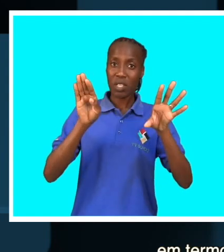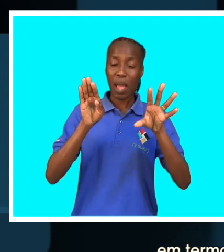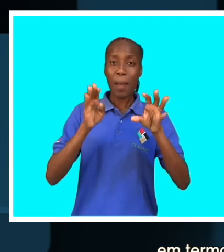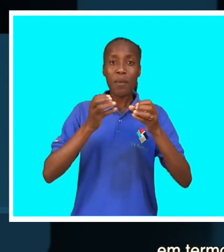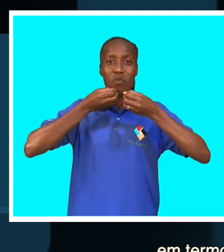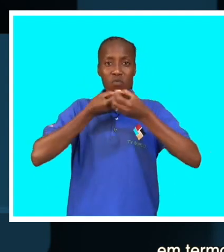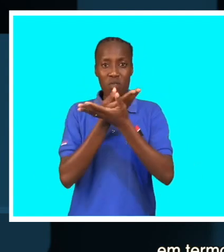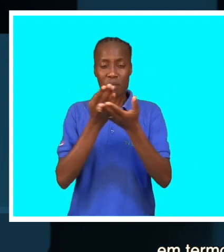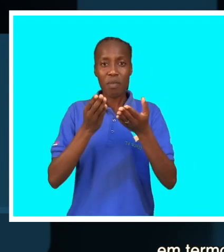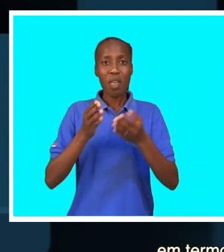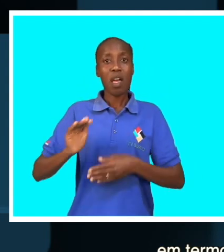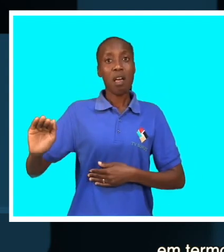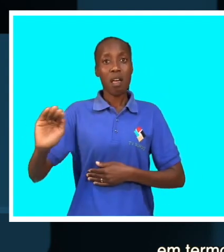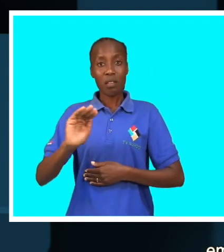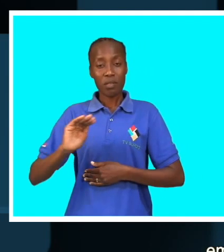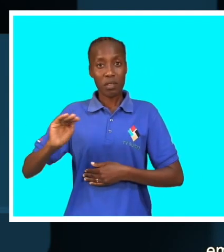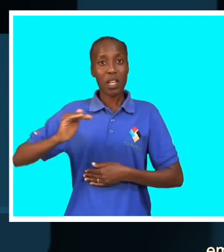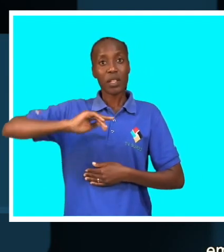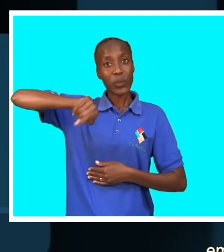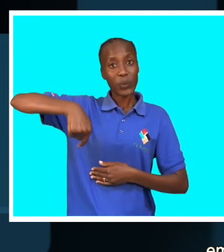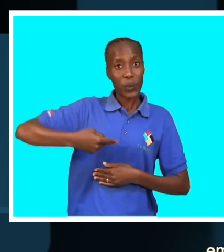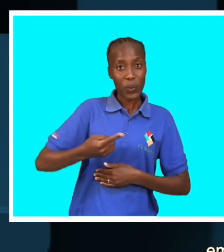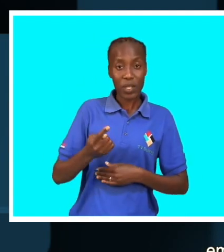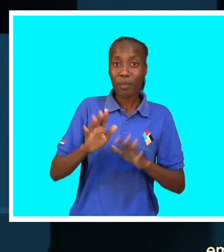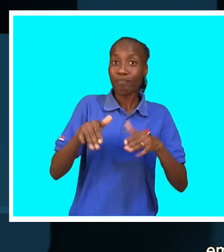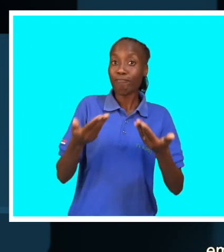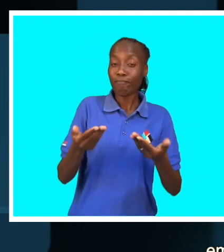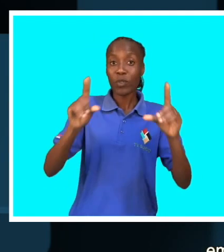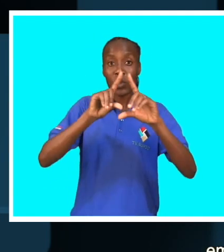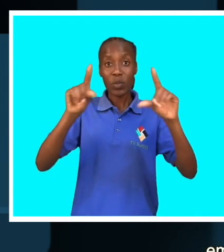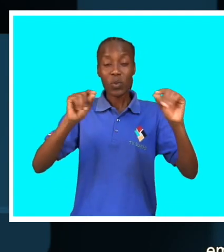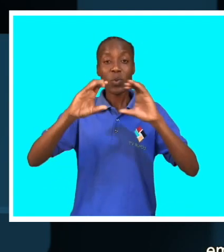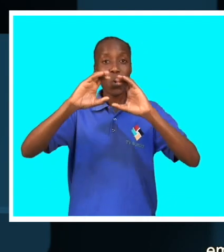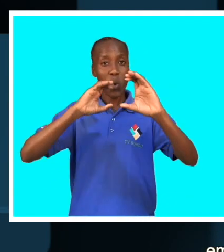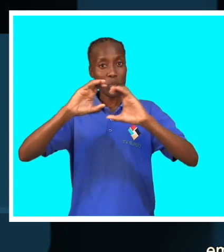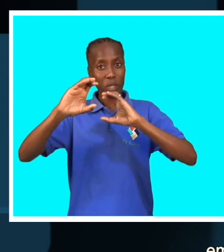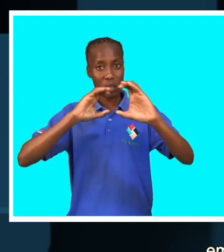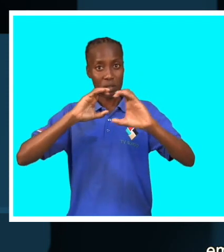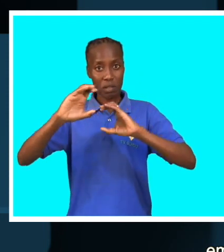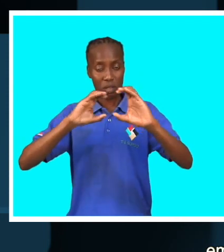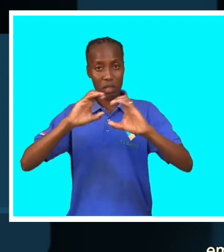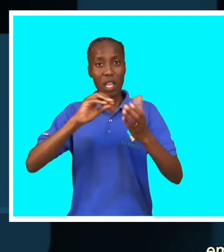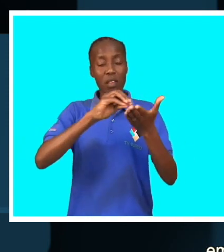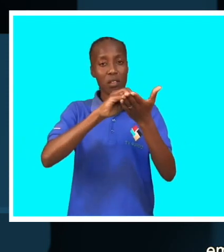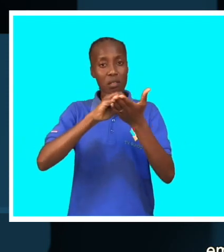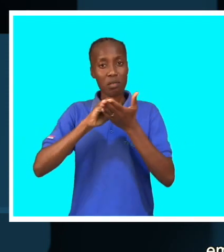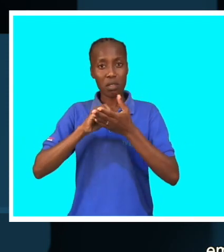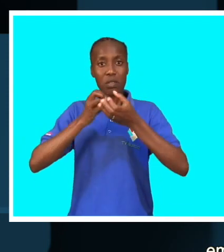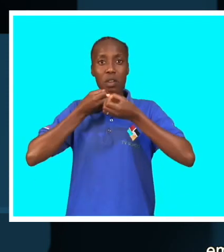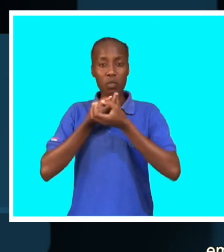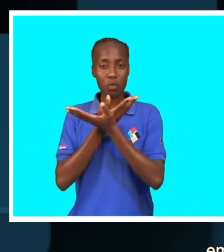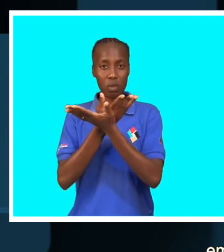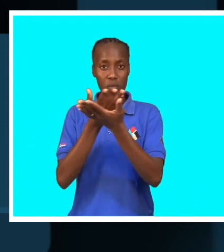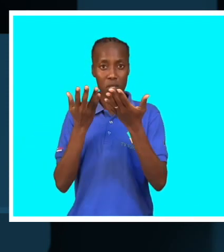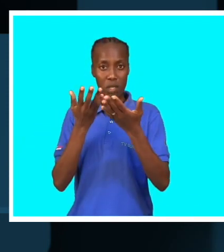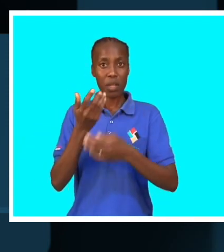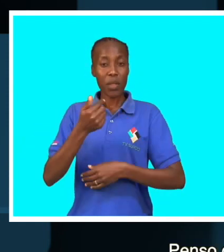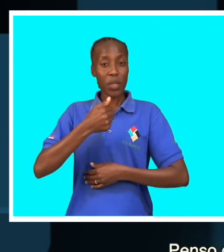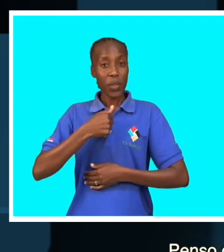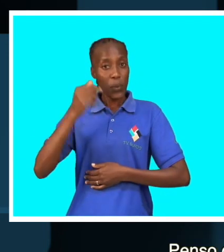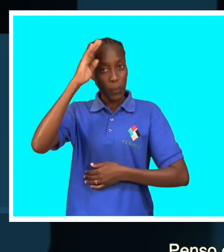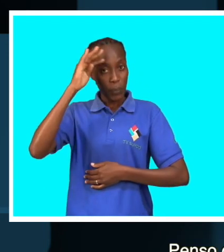muito importantes à nossa sociedade, em termos de comunicação e acesso à informação.